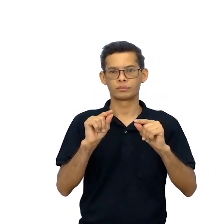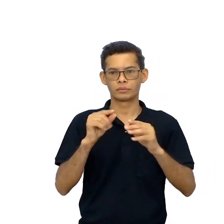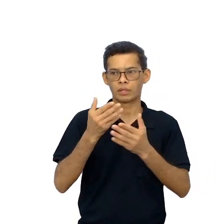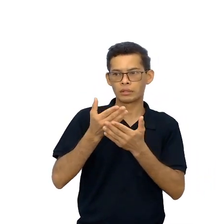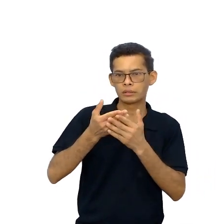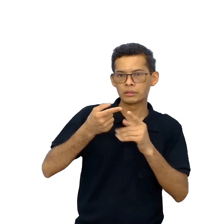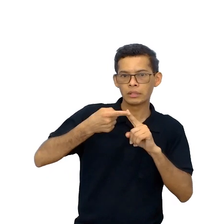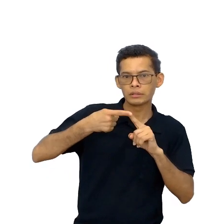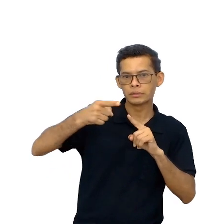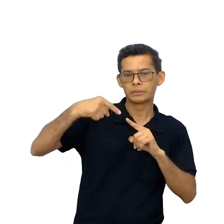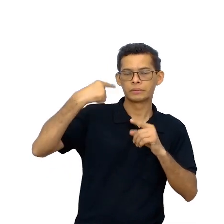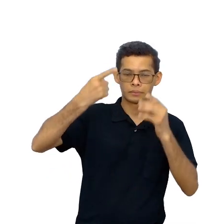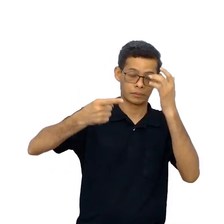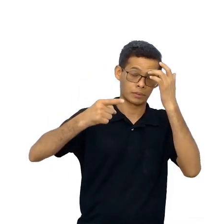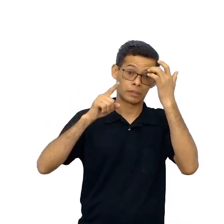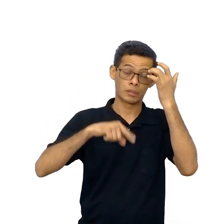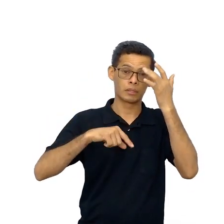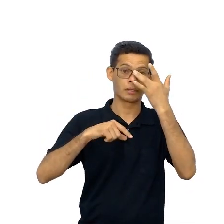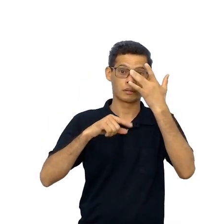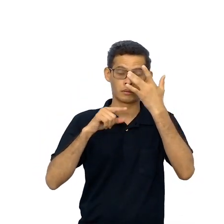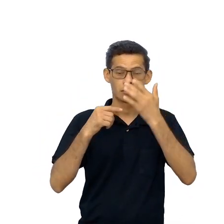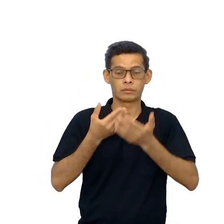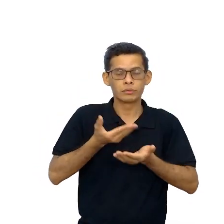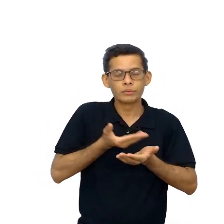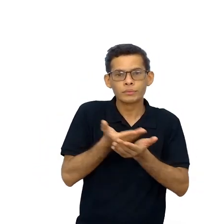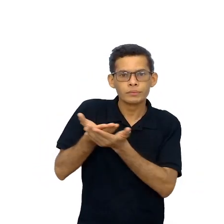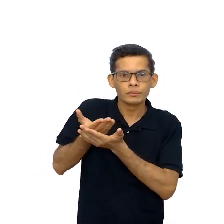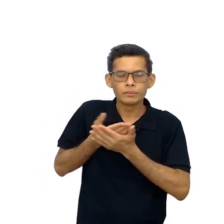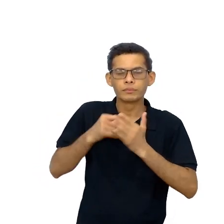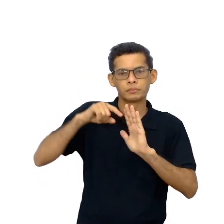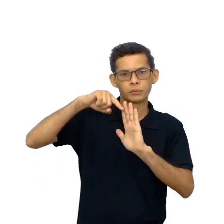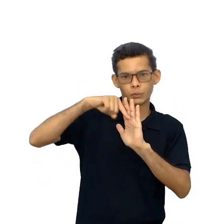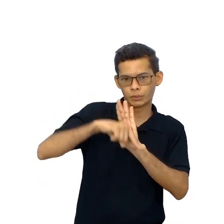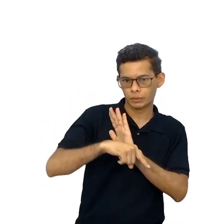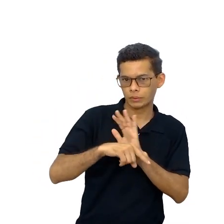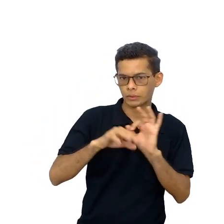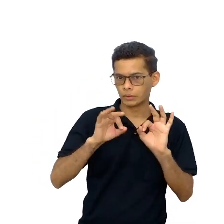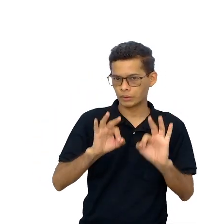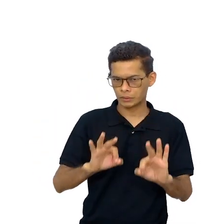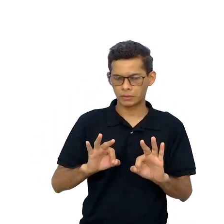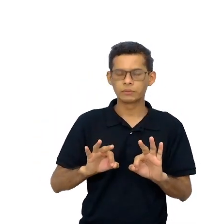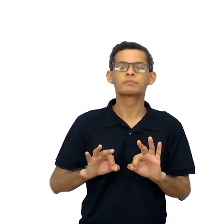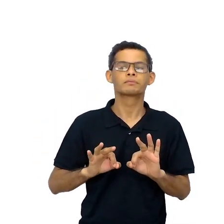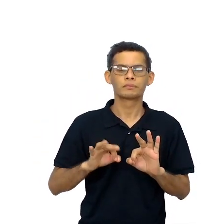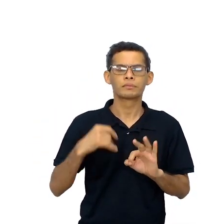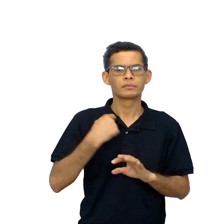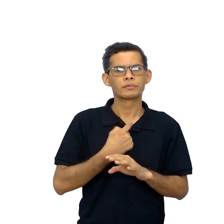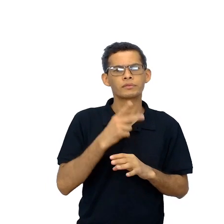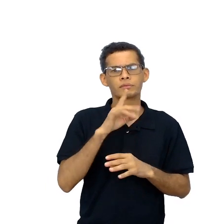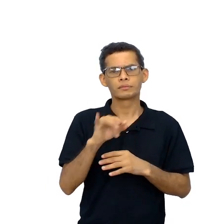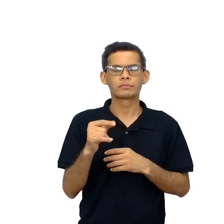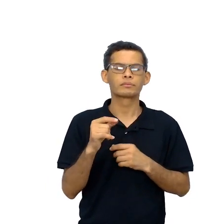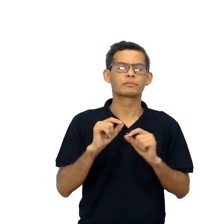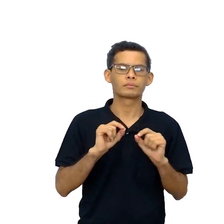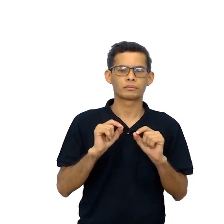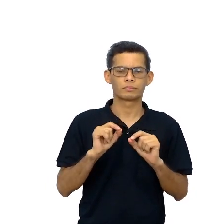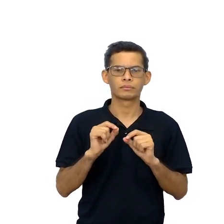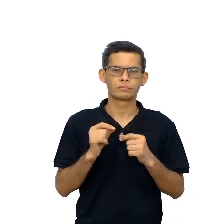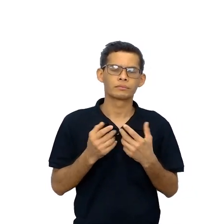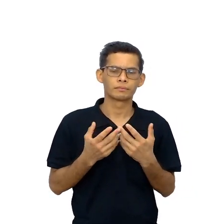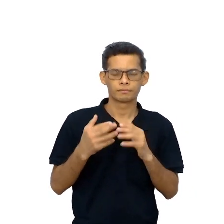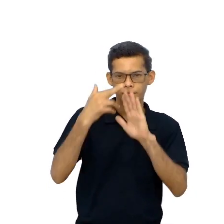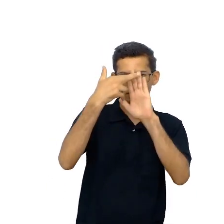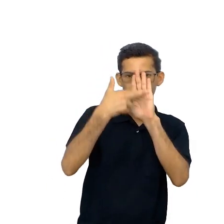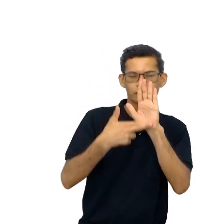próxima semana é a semana de estudos intensivos, tá? Então, nós vamos revisitar brevemente aqui o cronograma